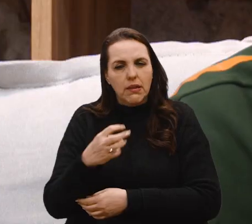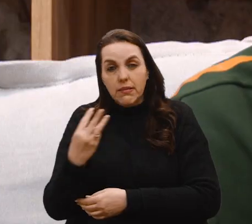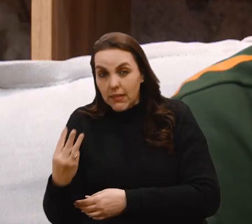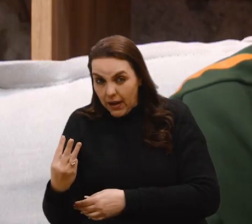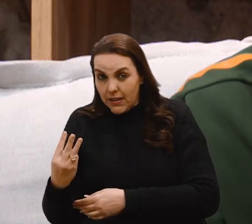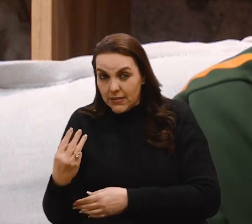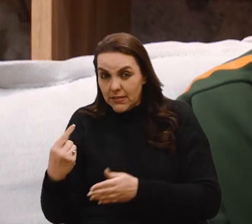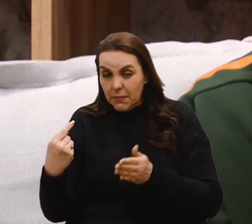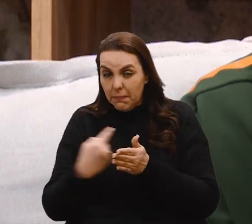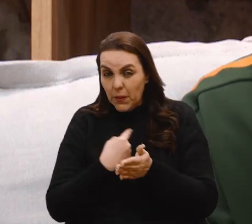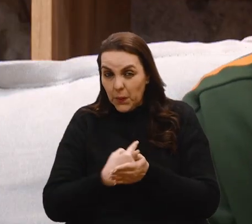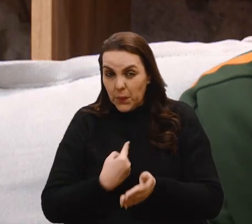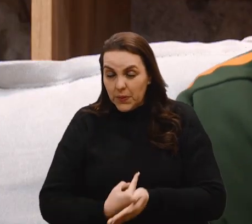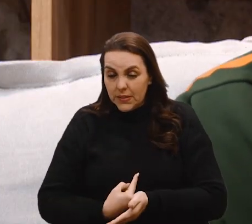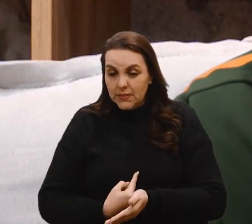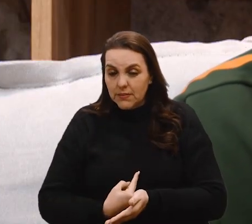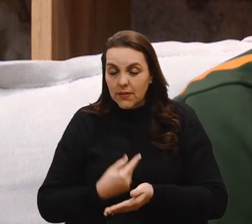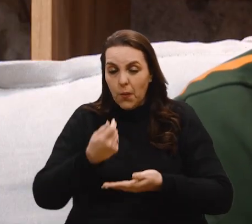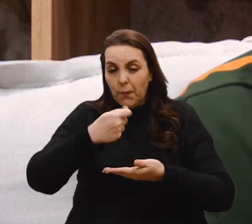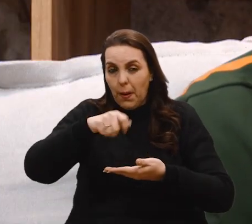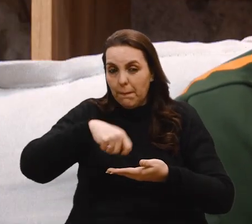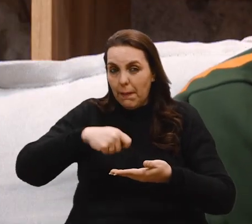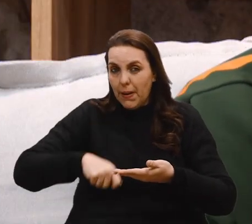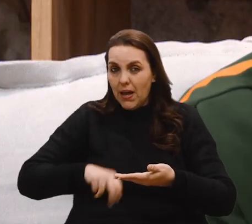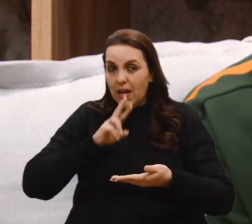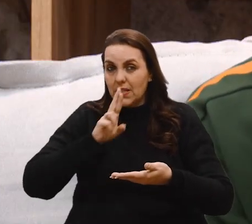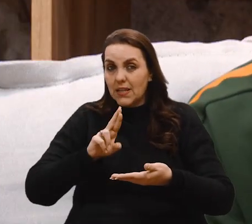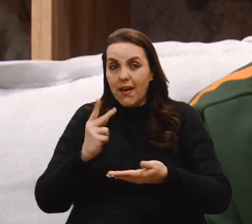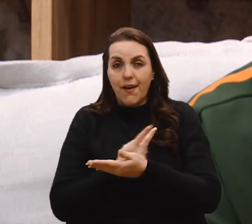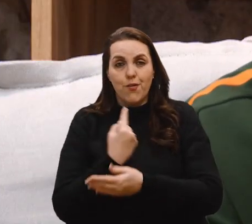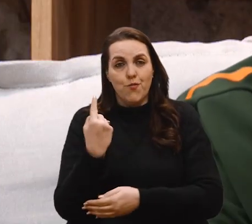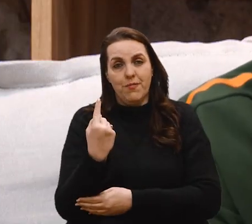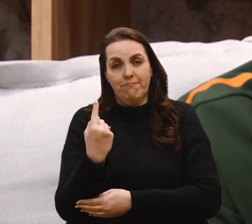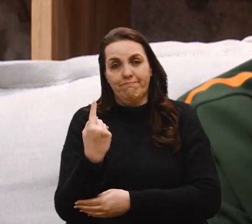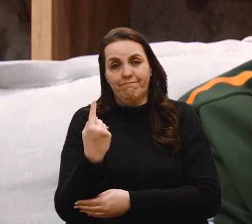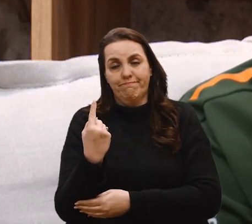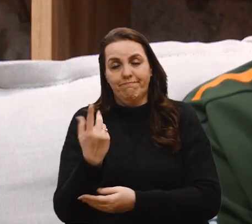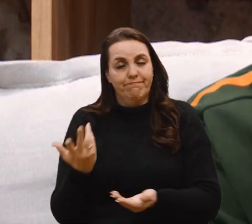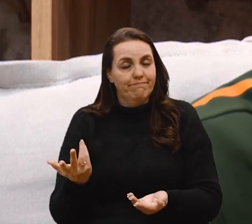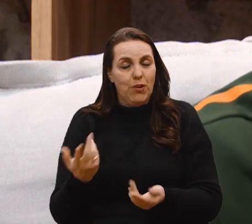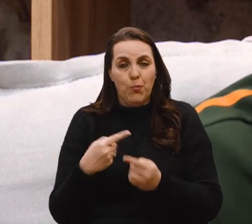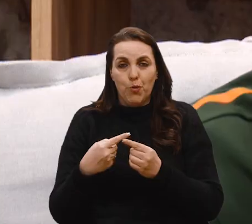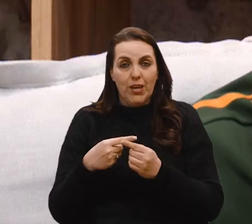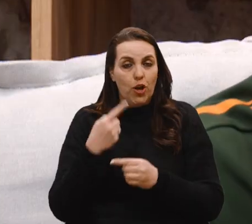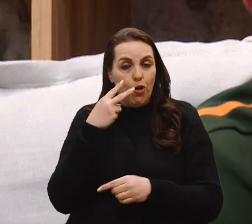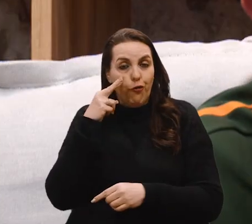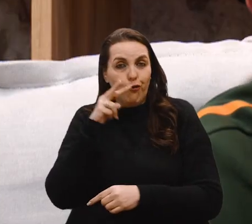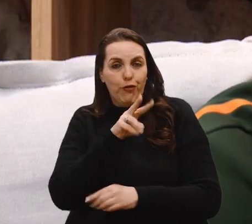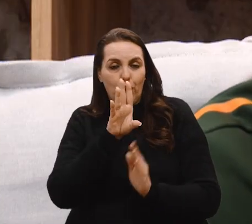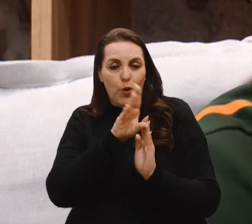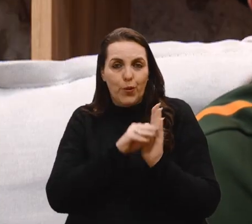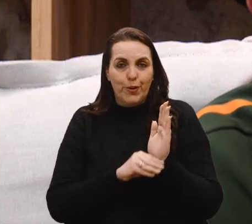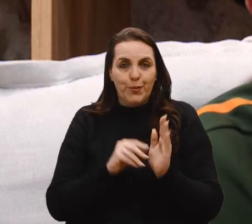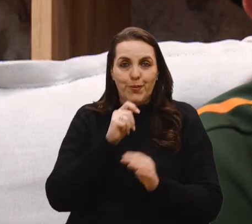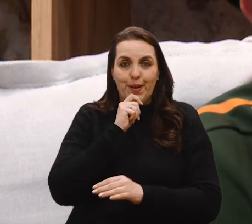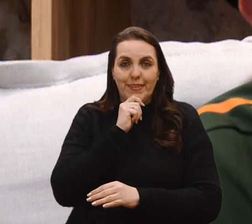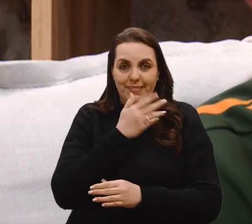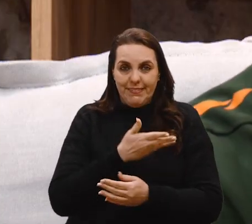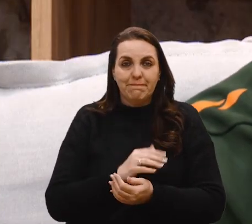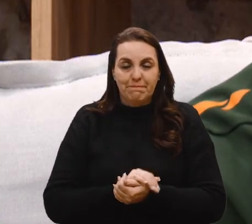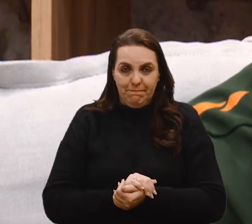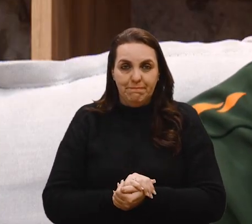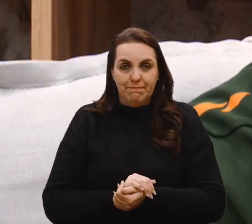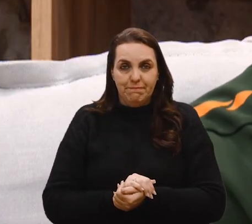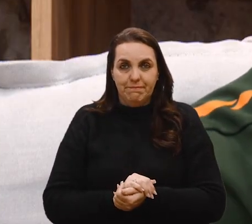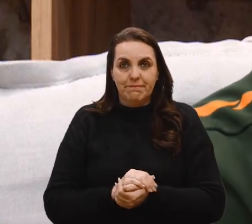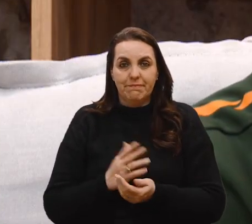53, eu acho, questões. Daí eu errei só uma, foi porque eu não tinha visto aquele conteúdo em si. Daí